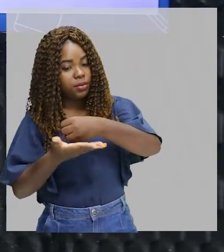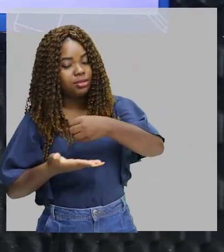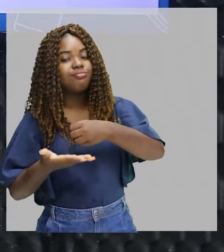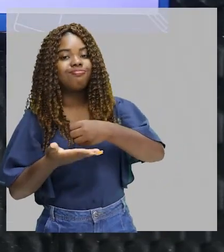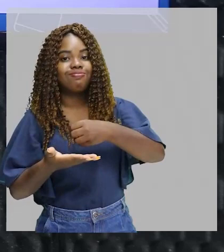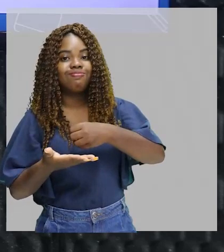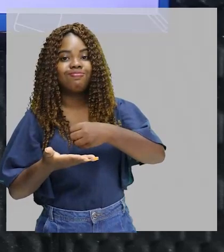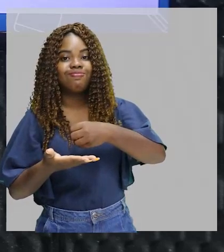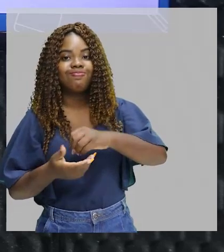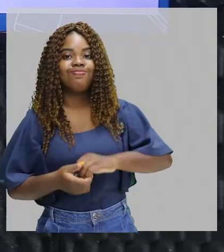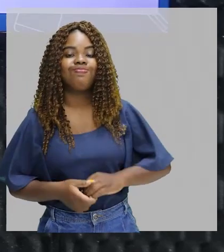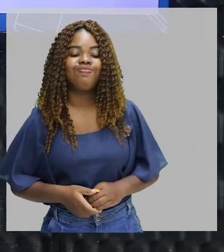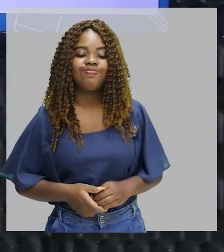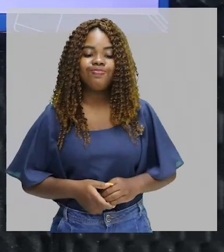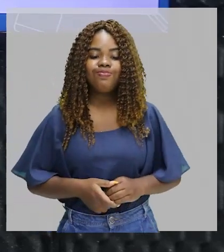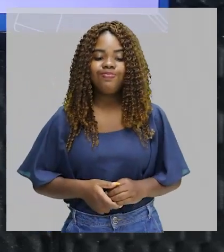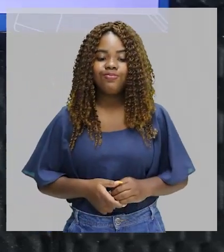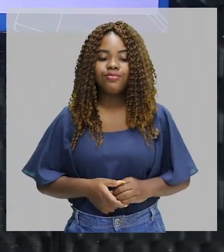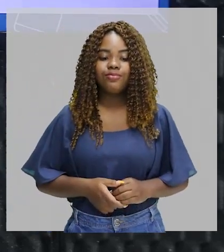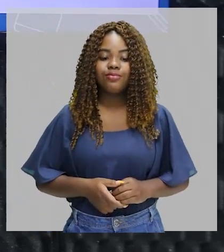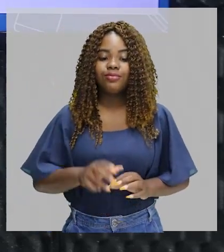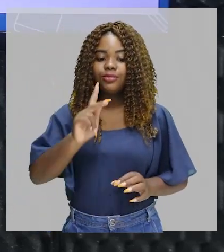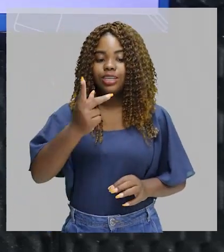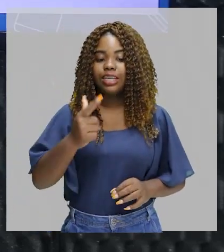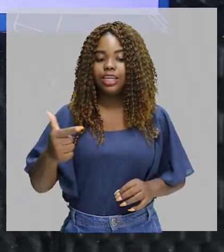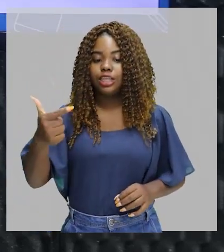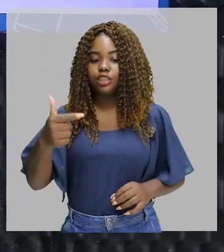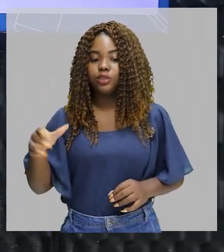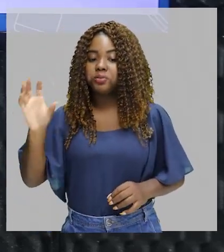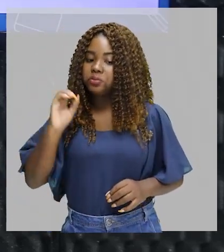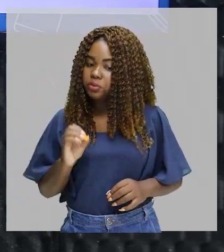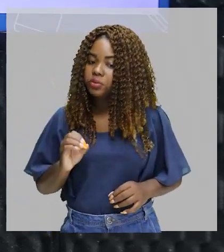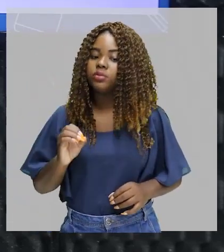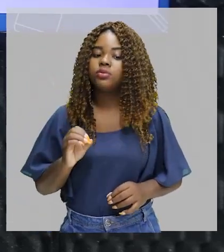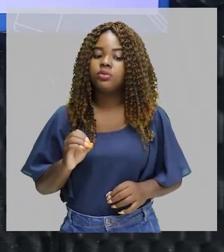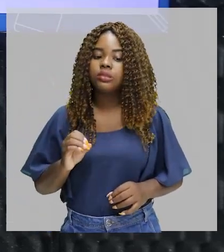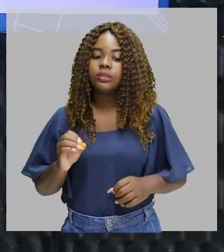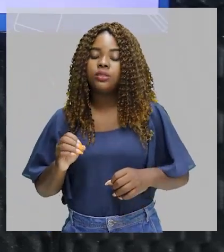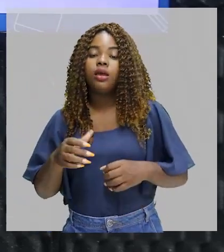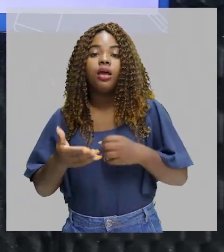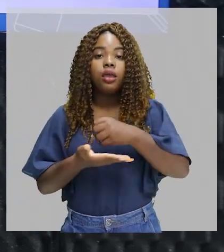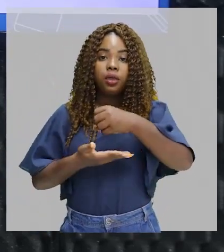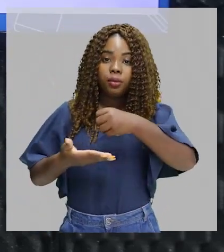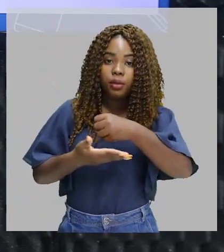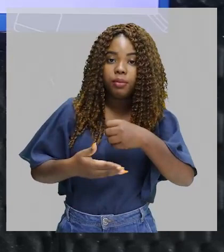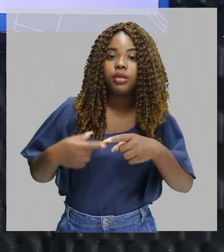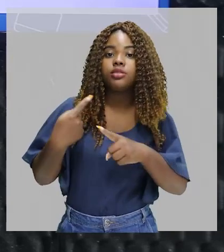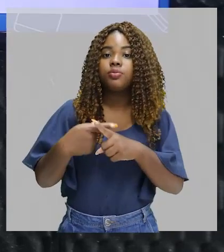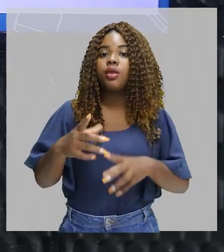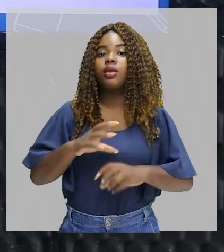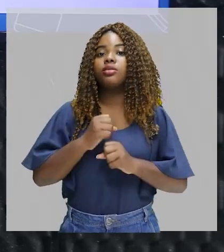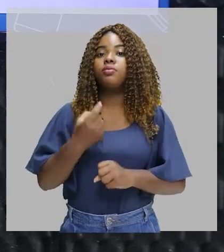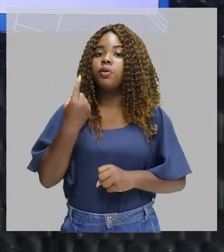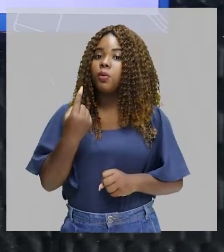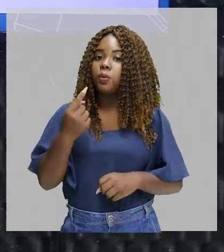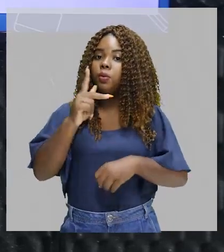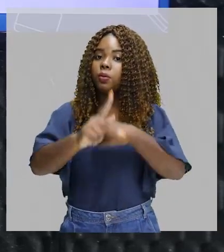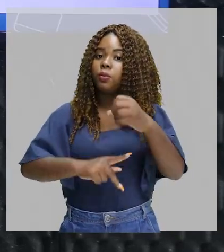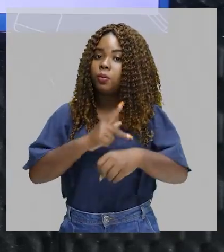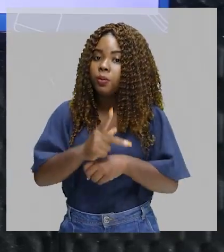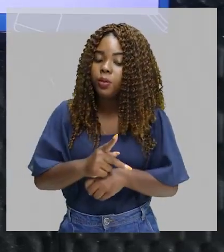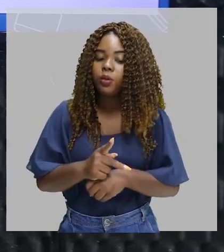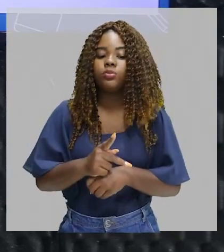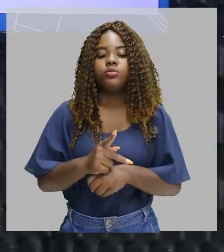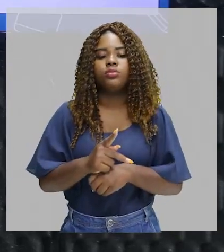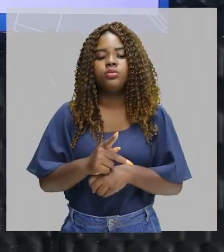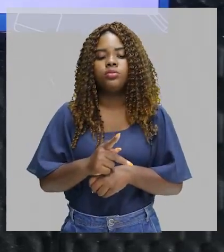Lowry, certo? Então, aqui a água é uma base. Por quê? Porque recebeu um próton. Agora, essa